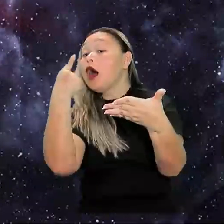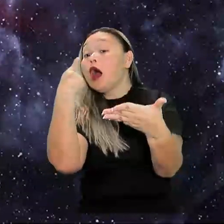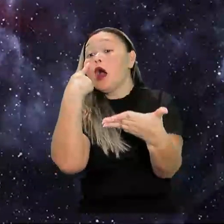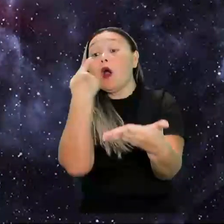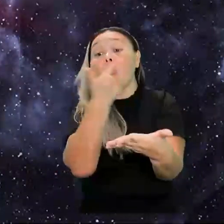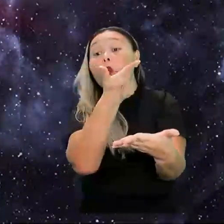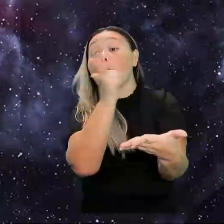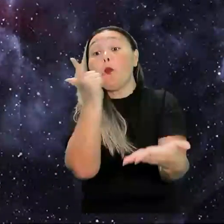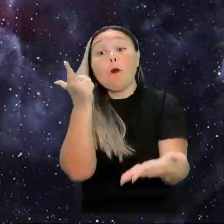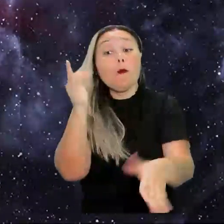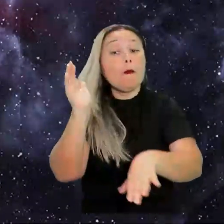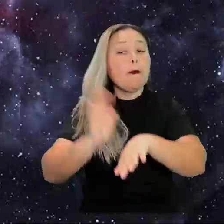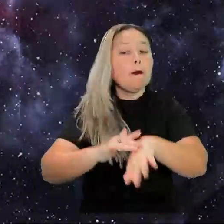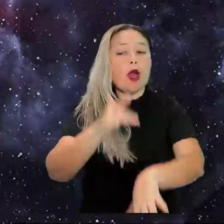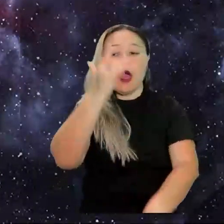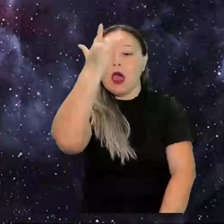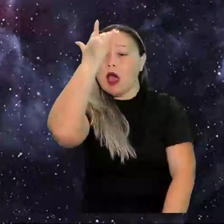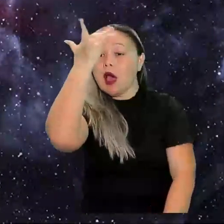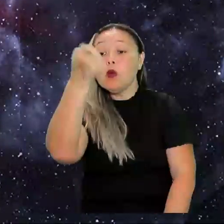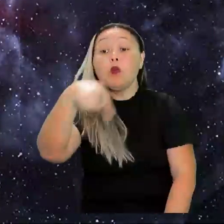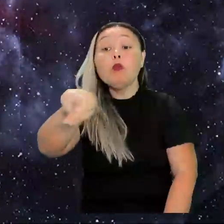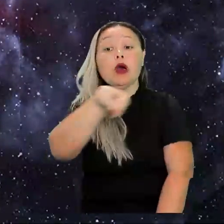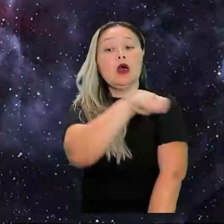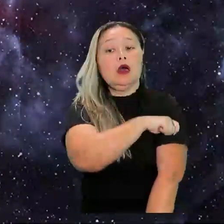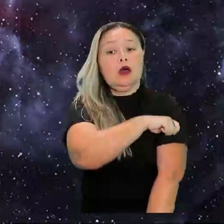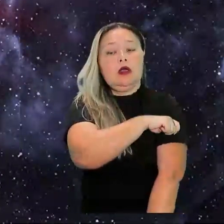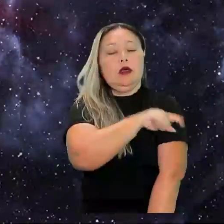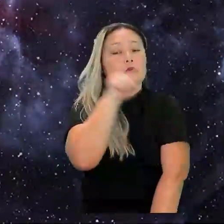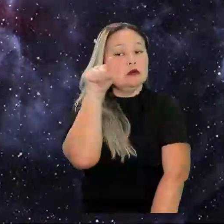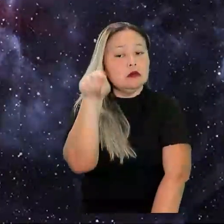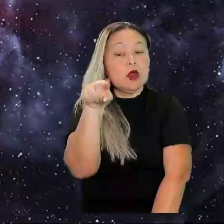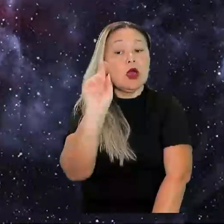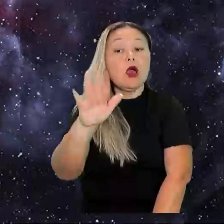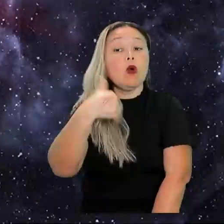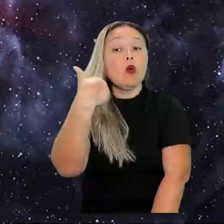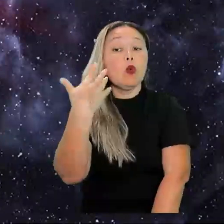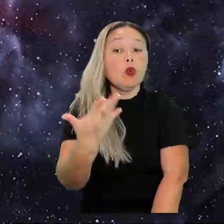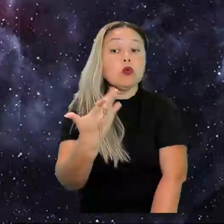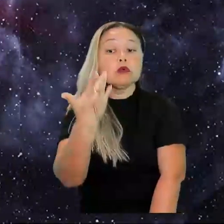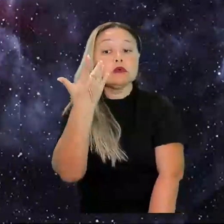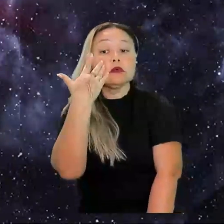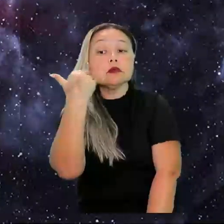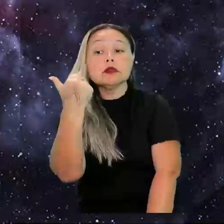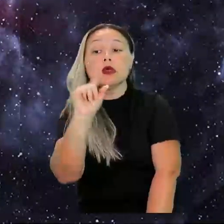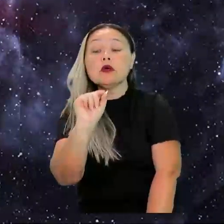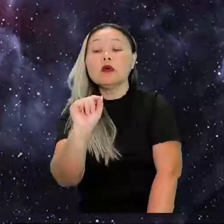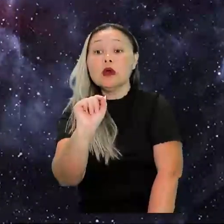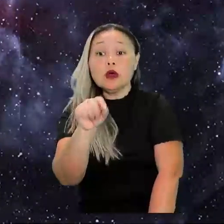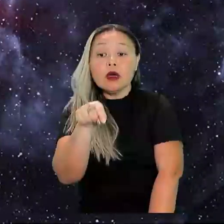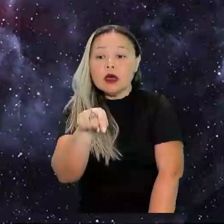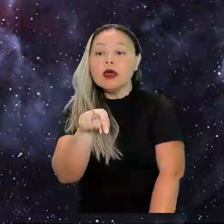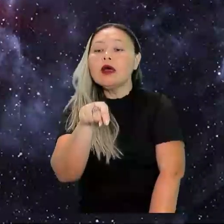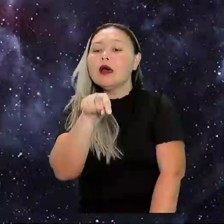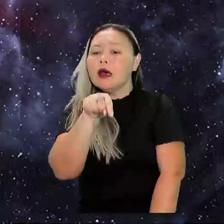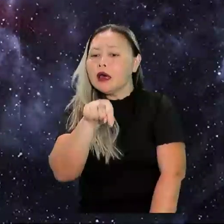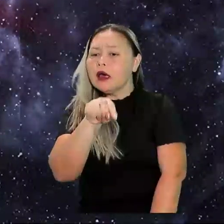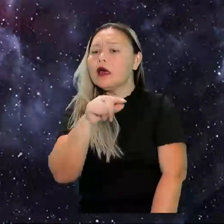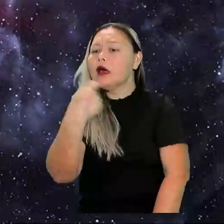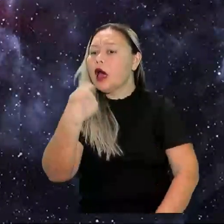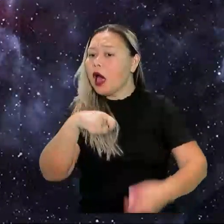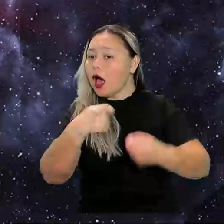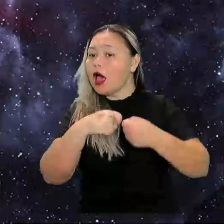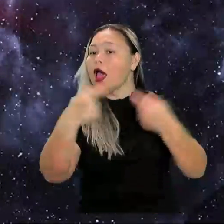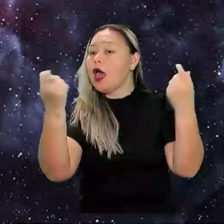que fique mais fácil de compreensão para o aluno. Mais e aí é quando a gente descobre que, mas é um assunto de